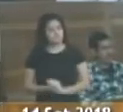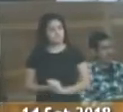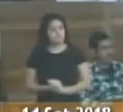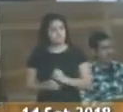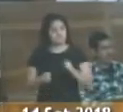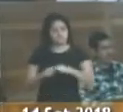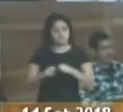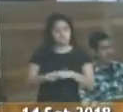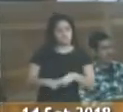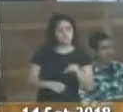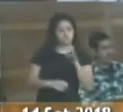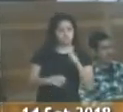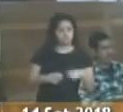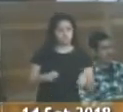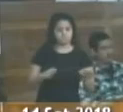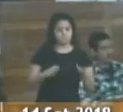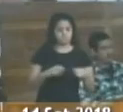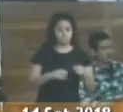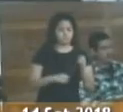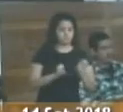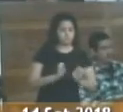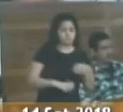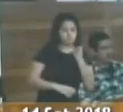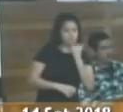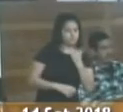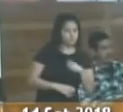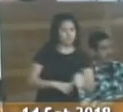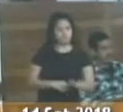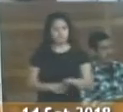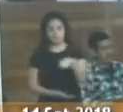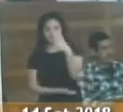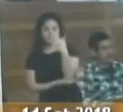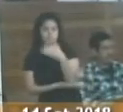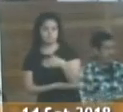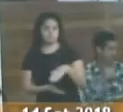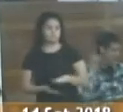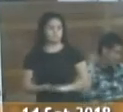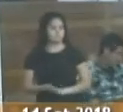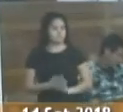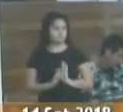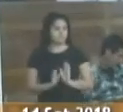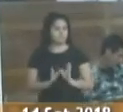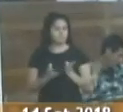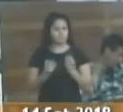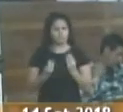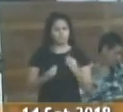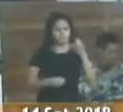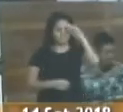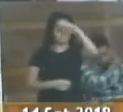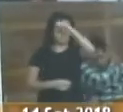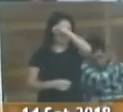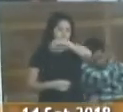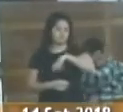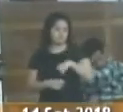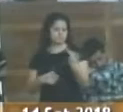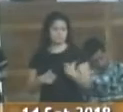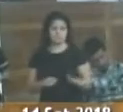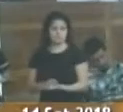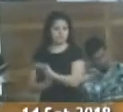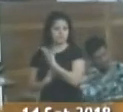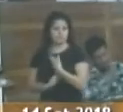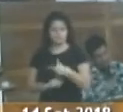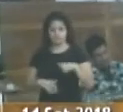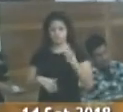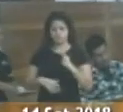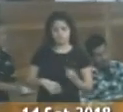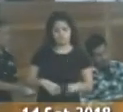montar um restaurante, uma pequena pousada, um ecoturismo, mas tudo com muita dificuldade, sem ajuda, sem treinamento,